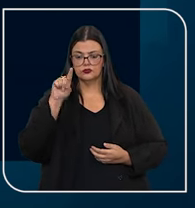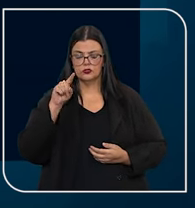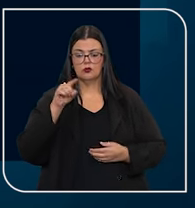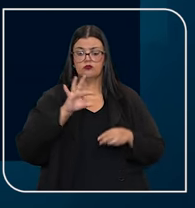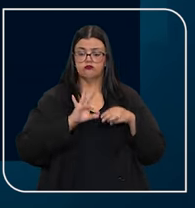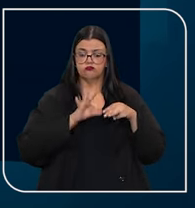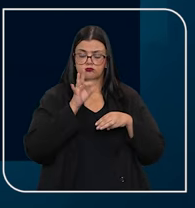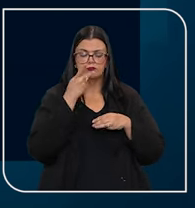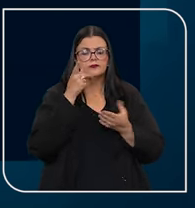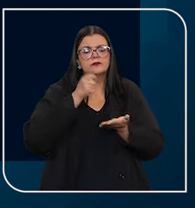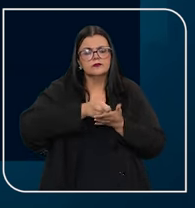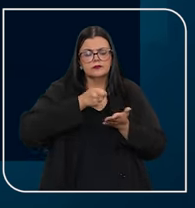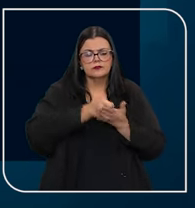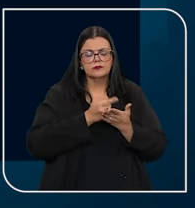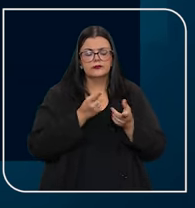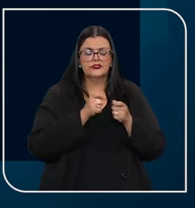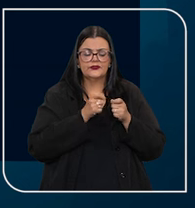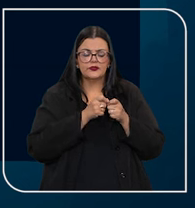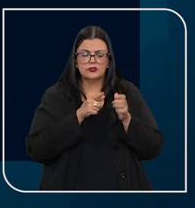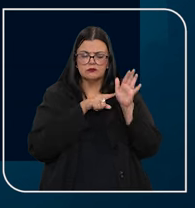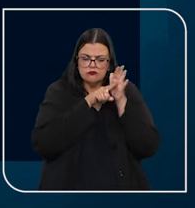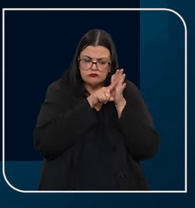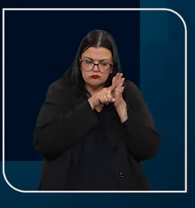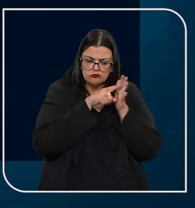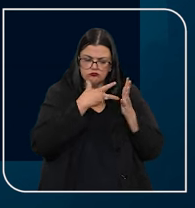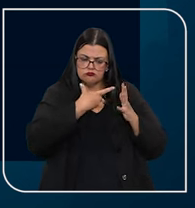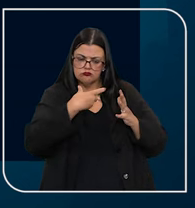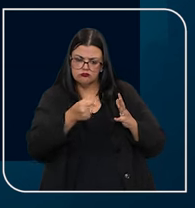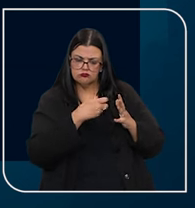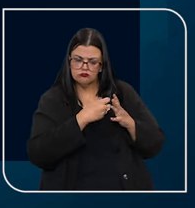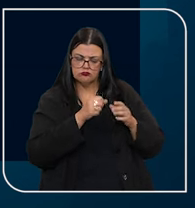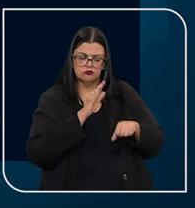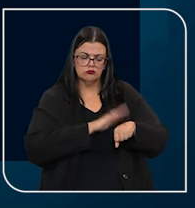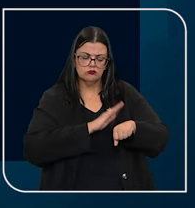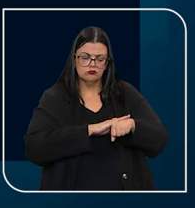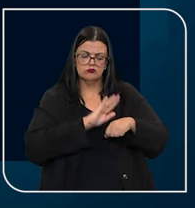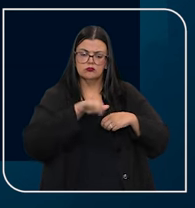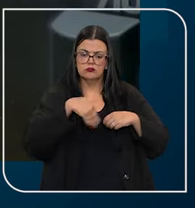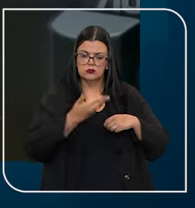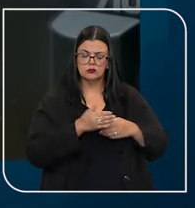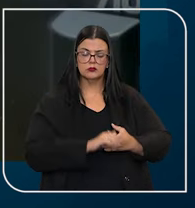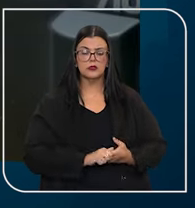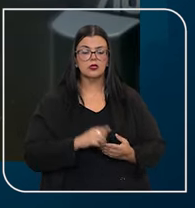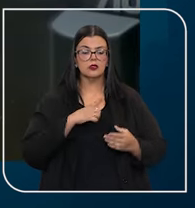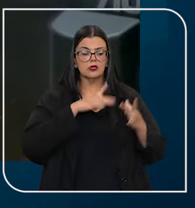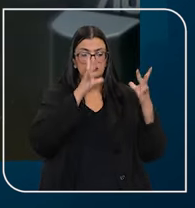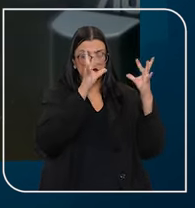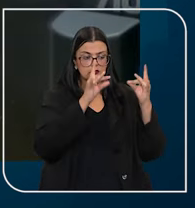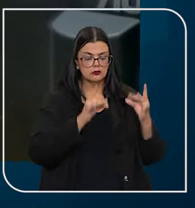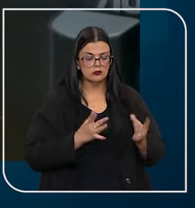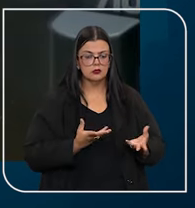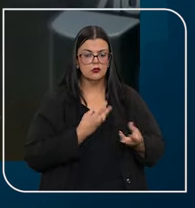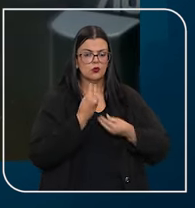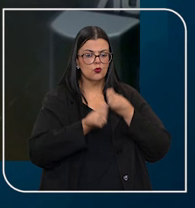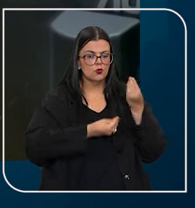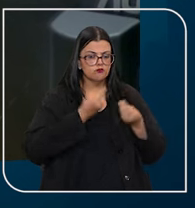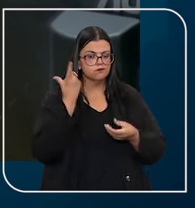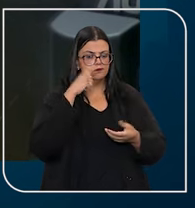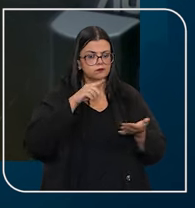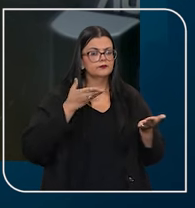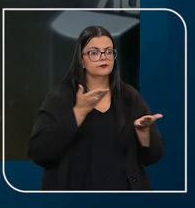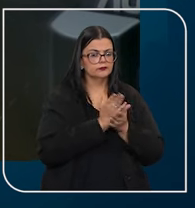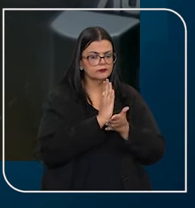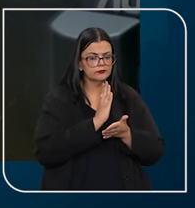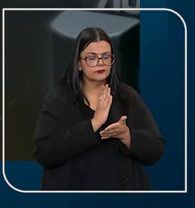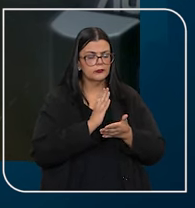Júnior explicou que a exigência de realização do exame para toda e qualquer Progressão de regime expande os requisitos para obtenção do